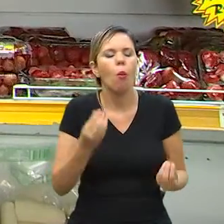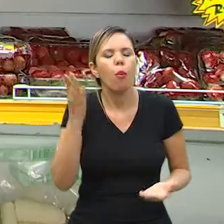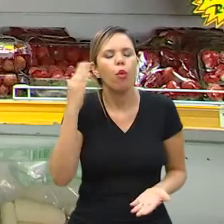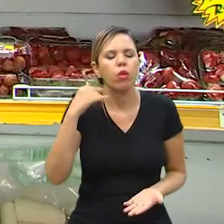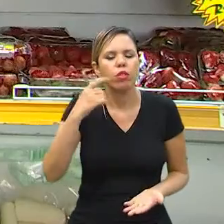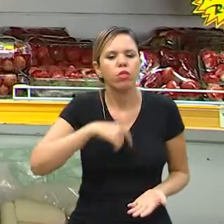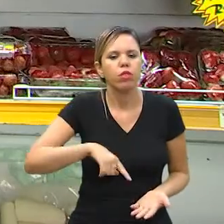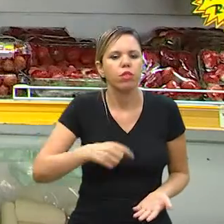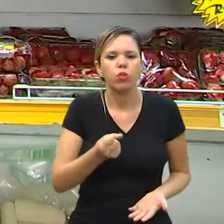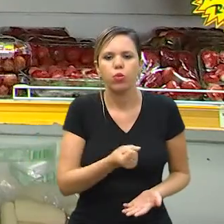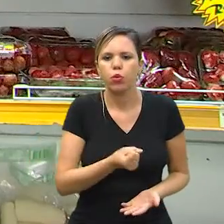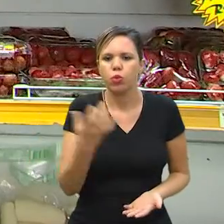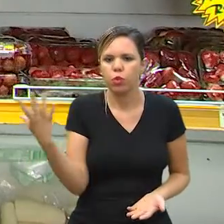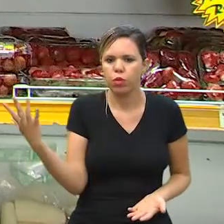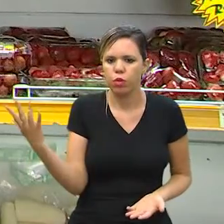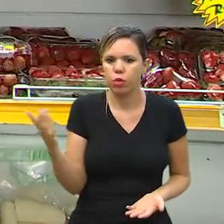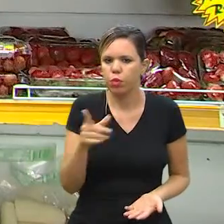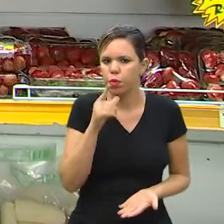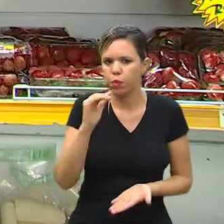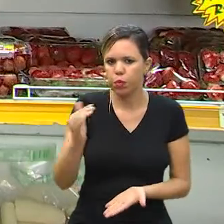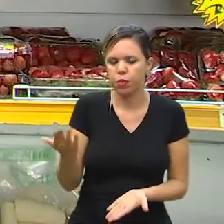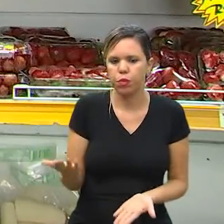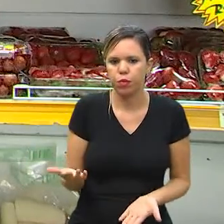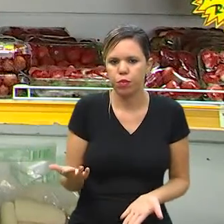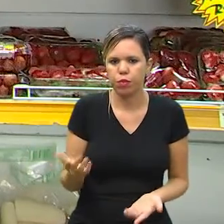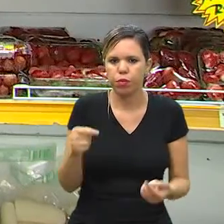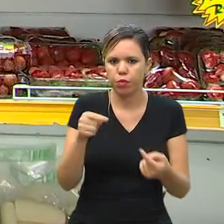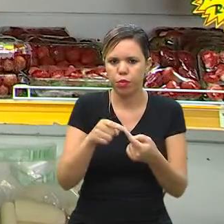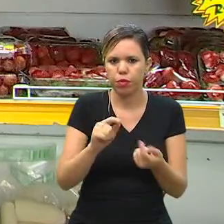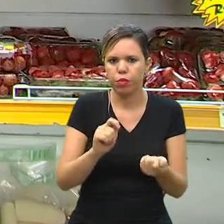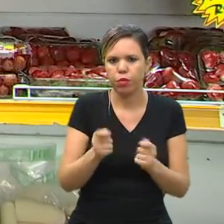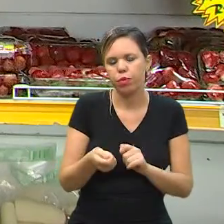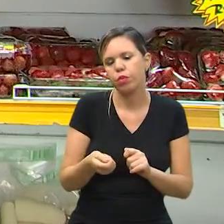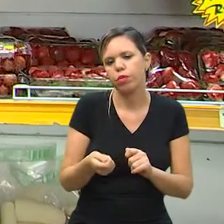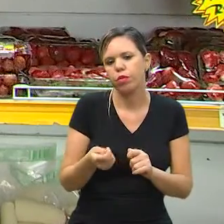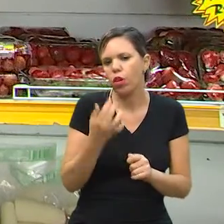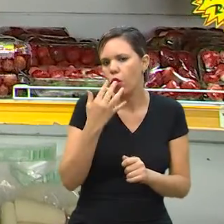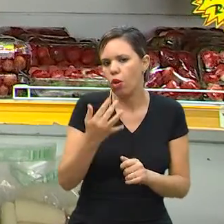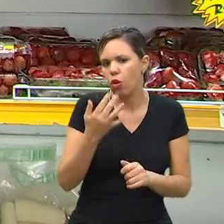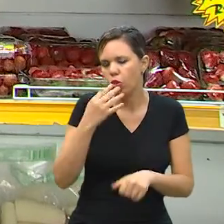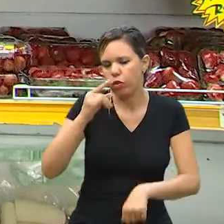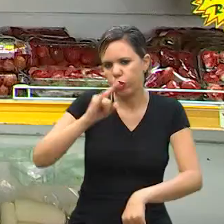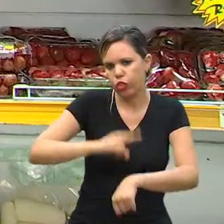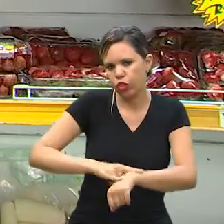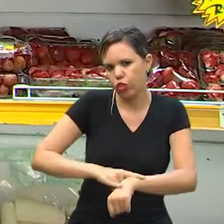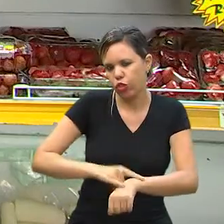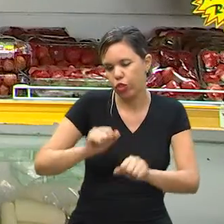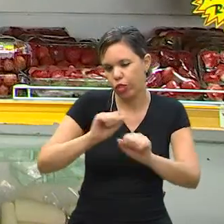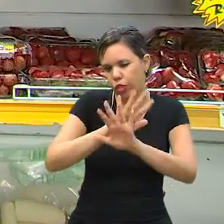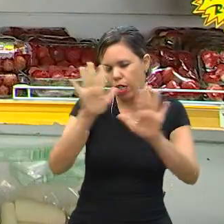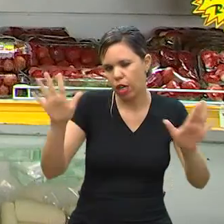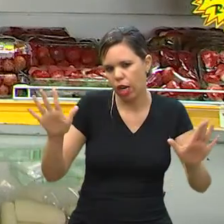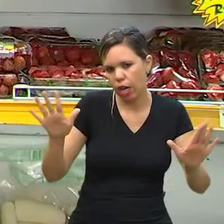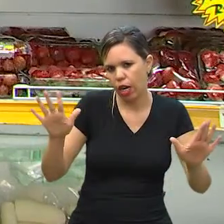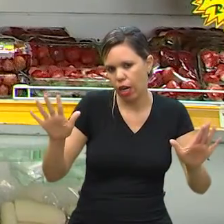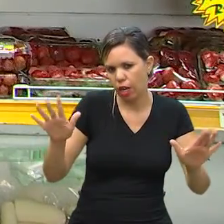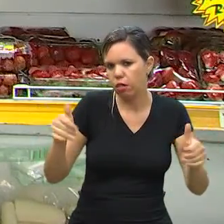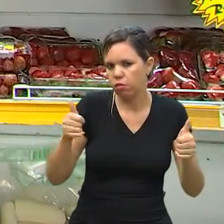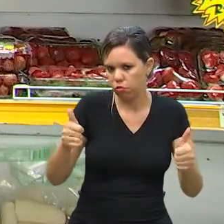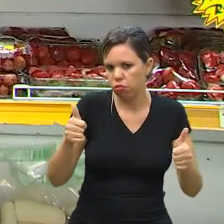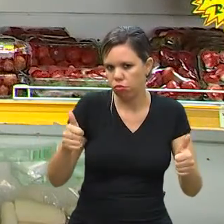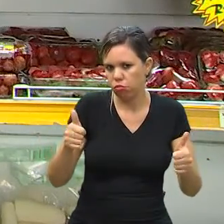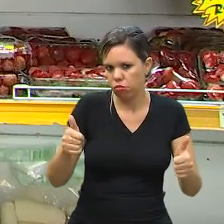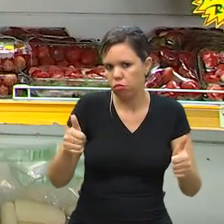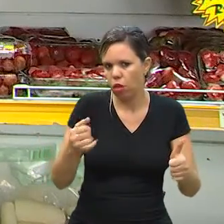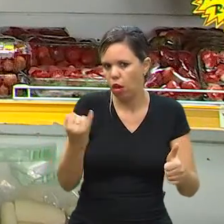que eu sei que a quantidade de água que eu consumo ela está adequada? Pela cor que sai a minha urina. Então, quanto mais